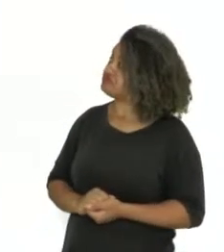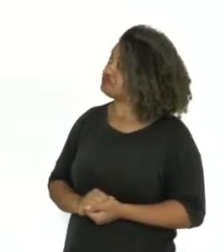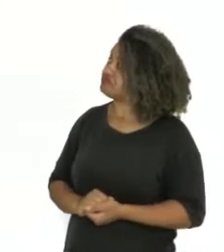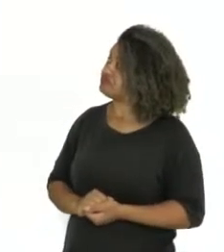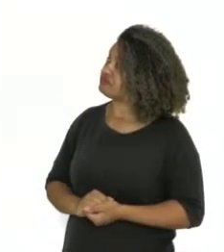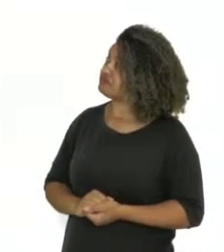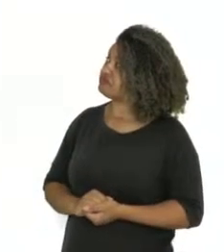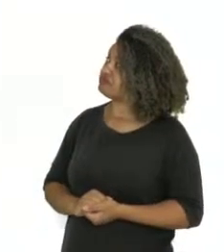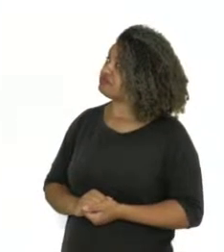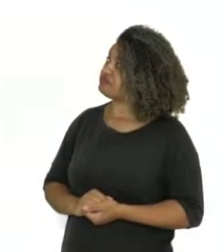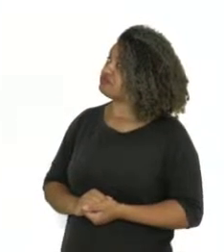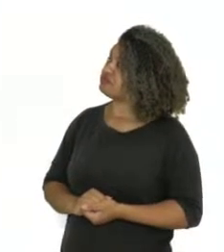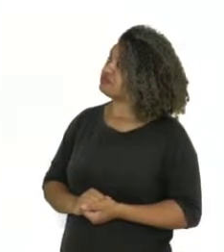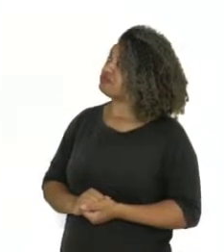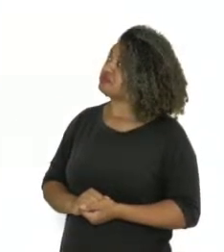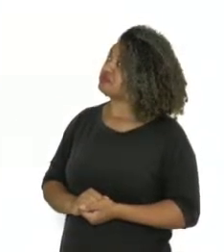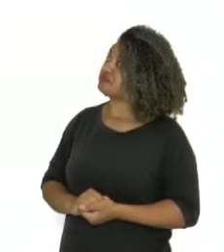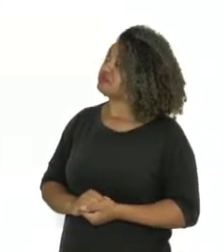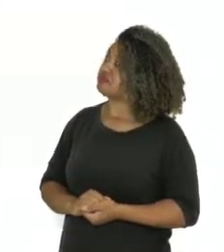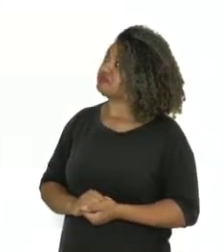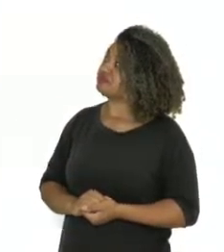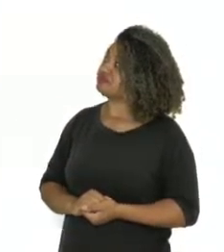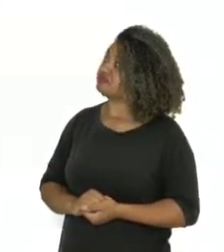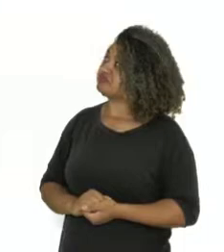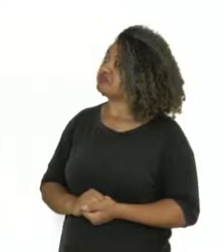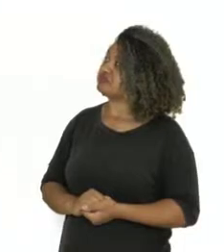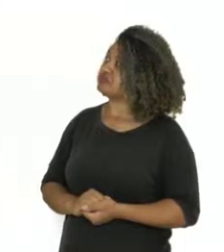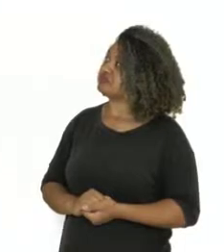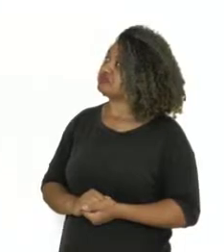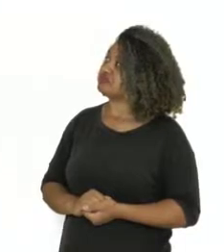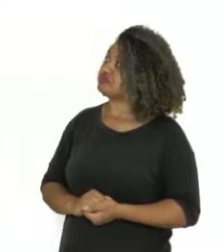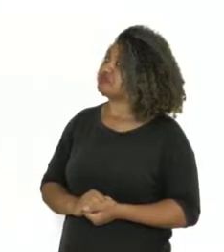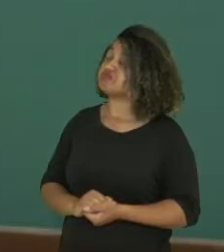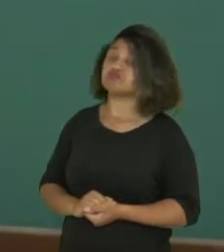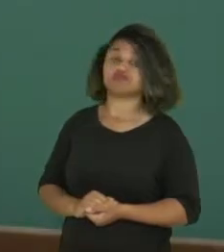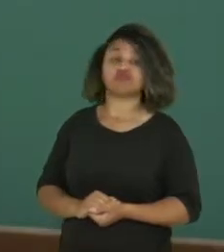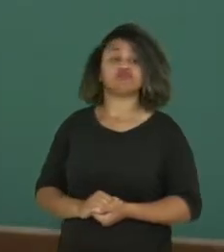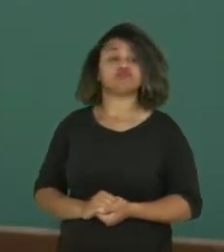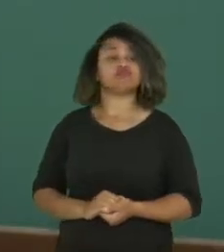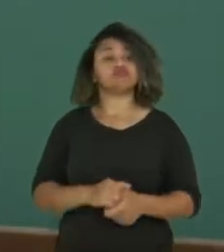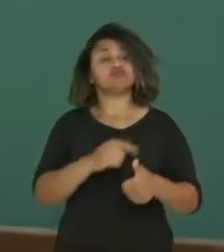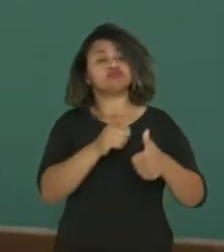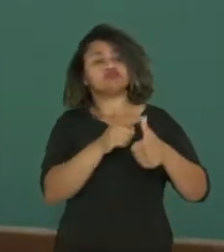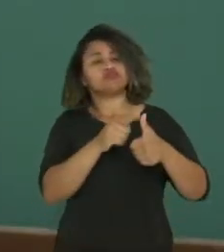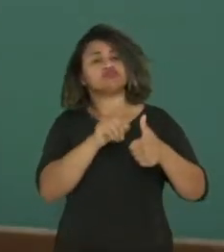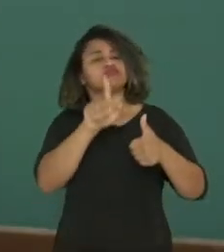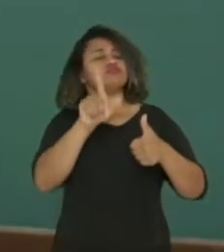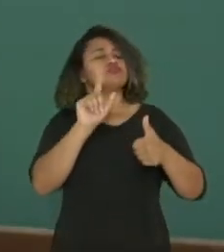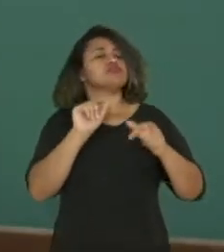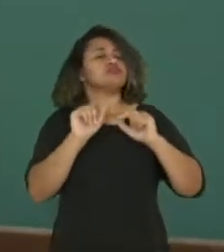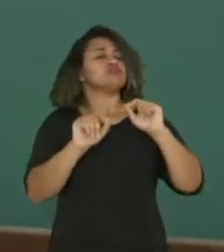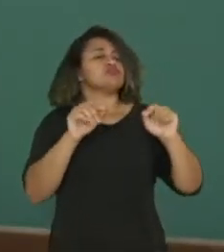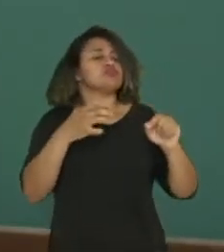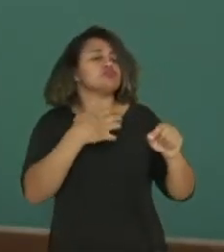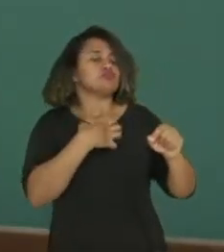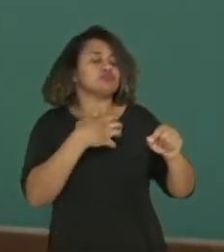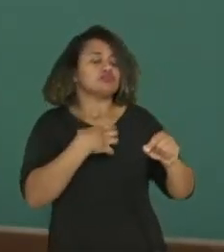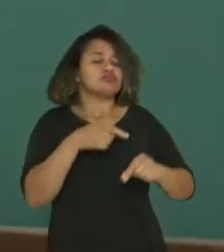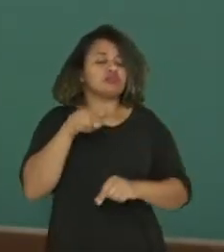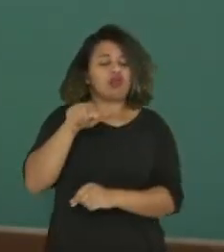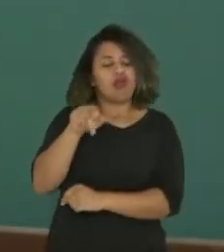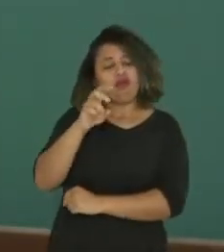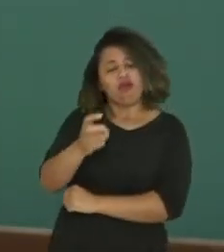produto atrativo a uma determinada região. Então, é uma forma daquela